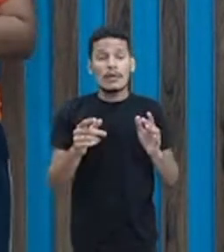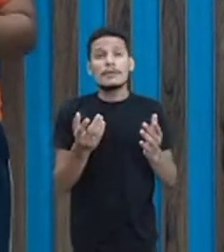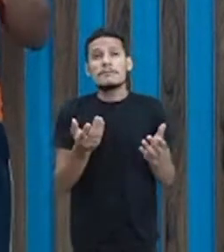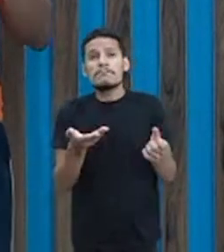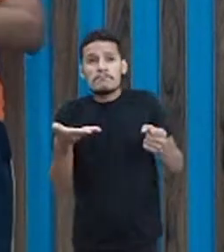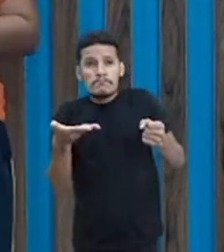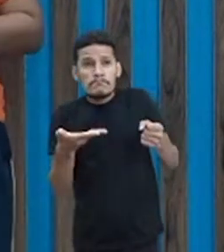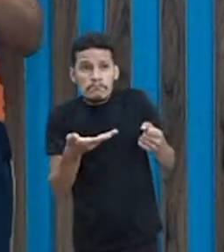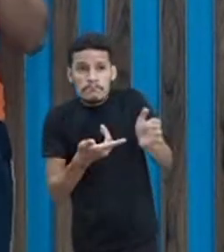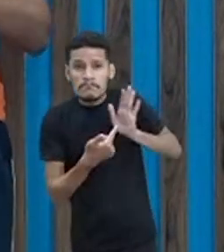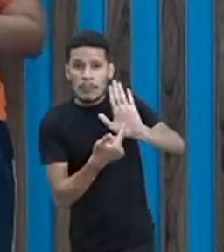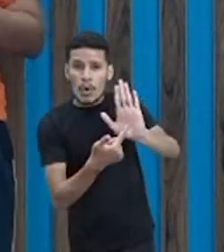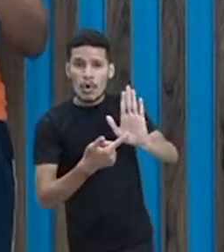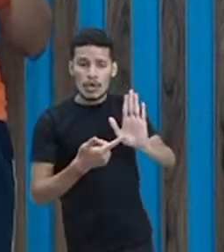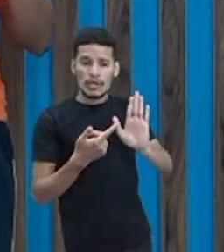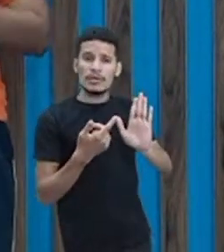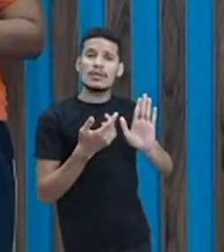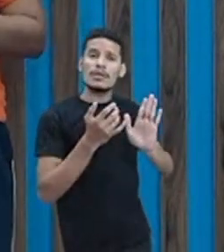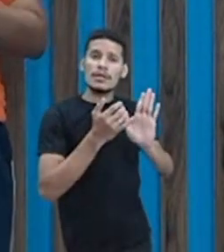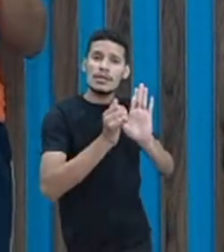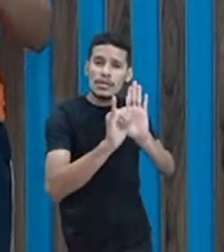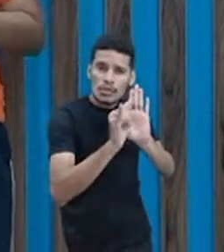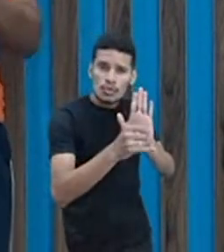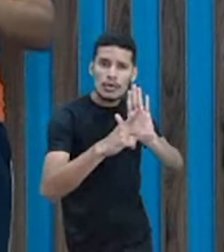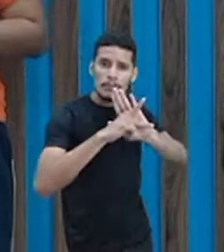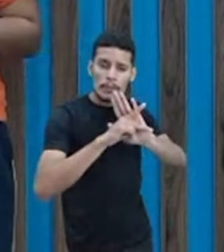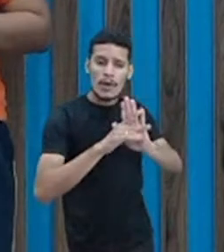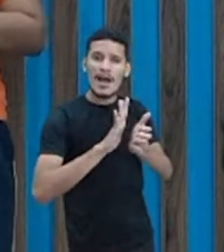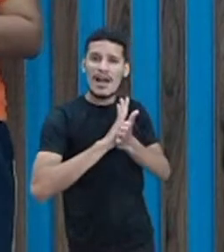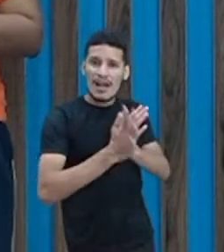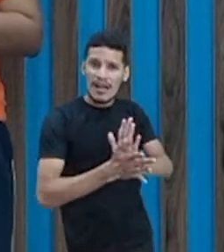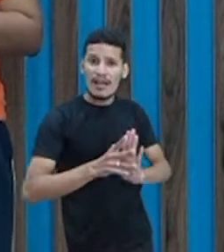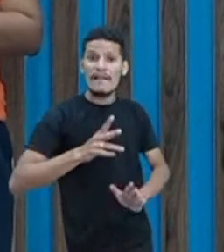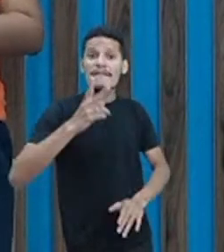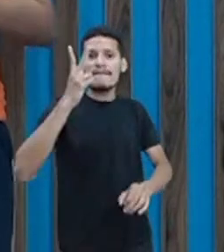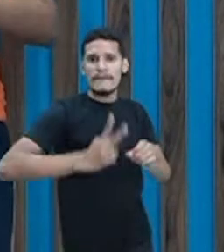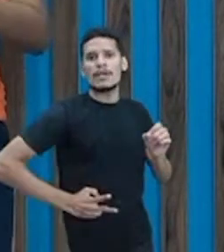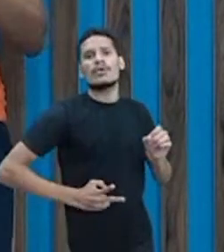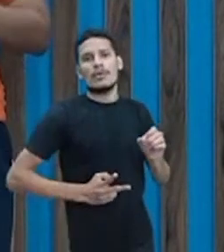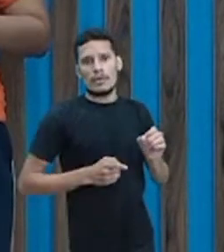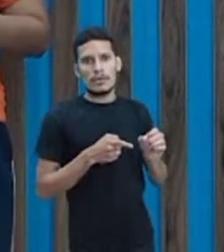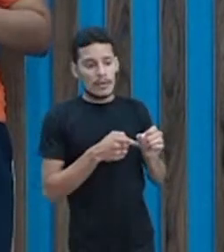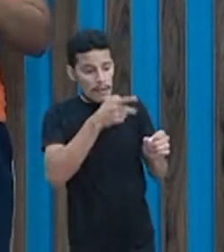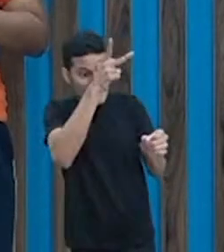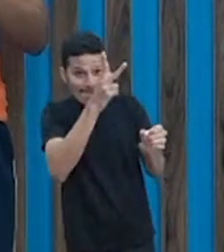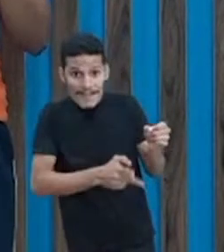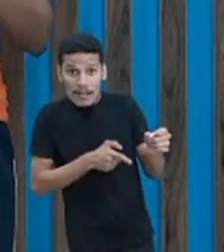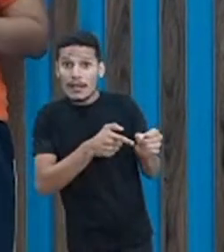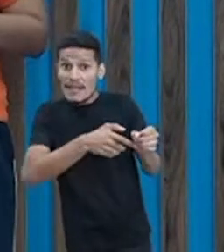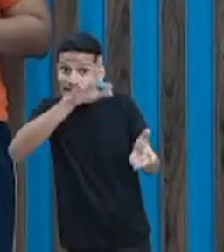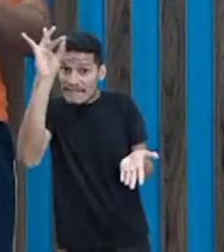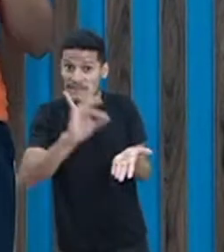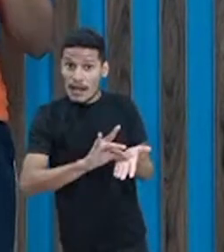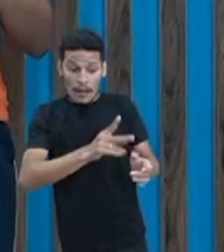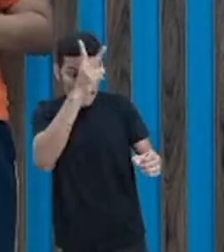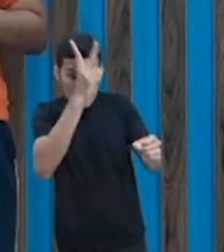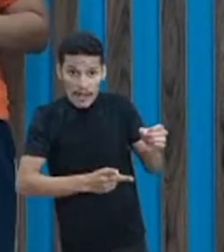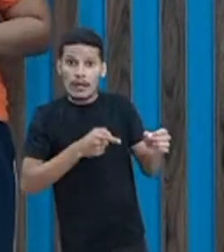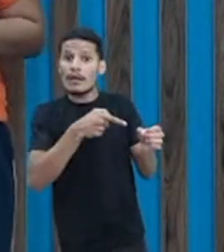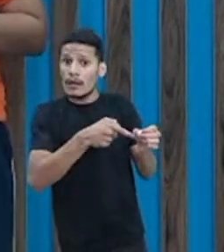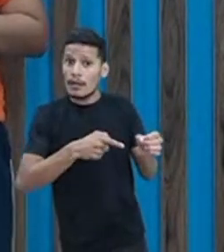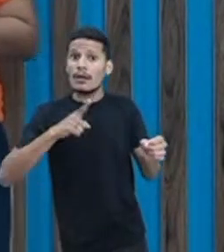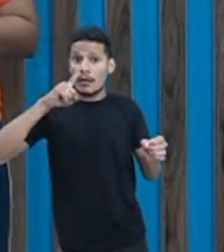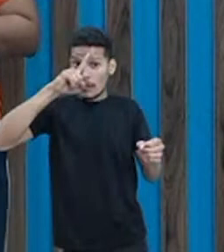fundamenta um discurso racista e preconceituoso que é violento, que é realmente